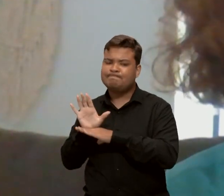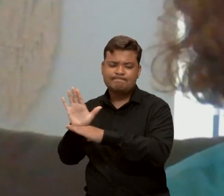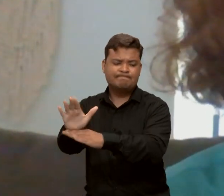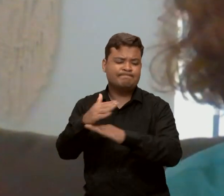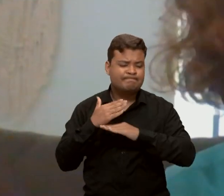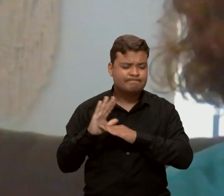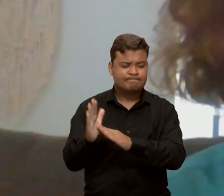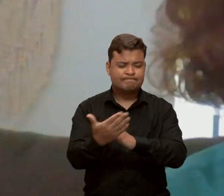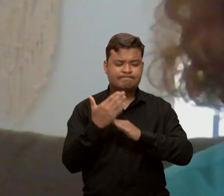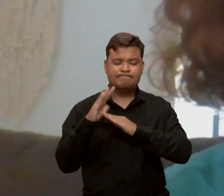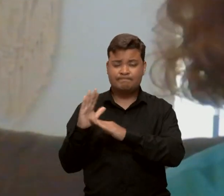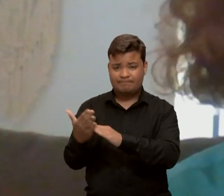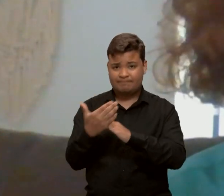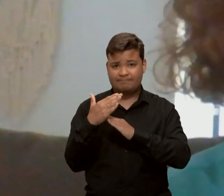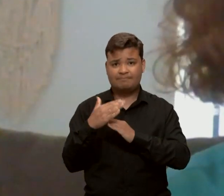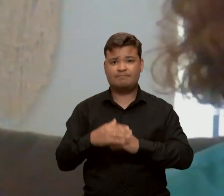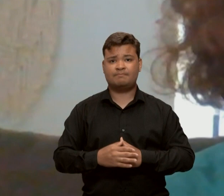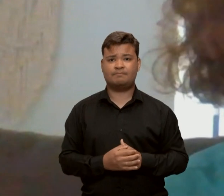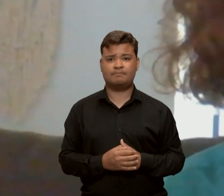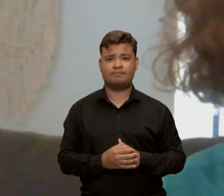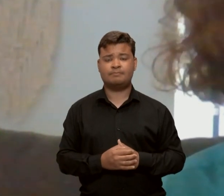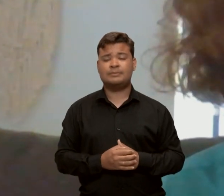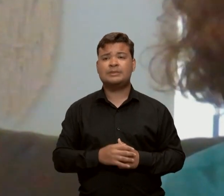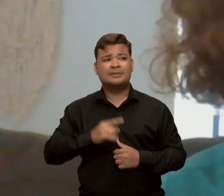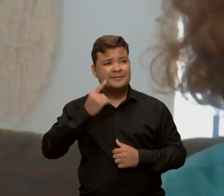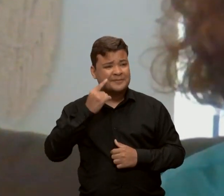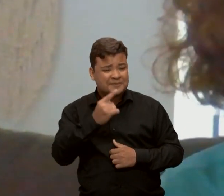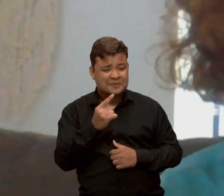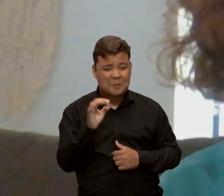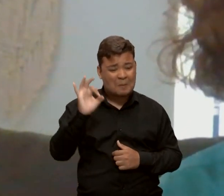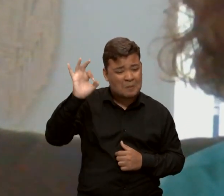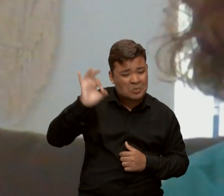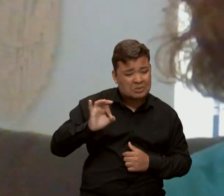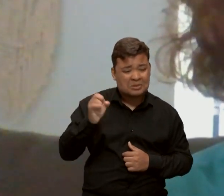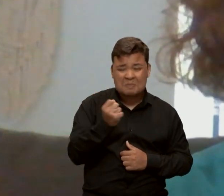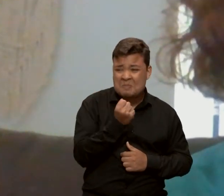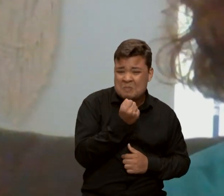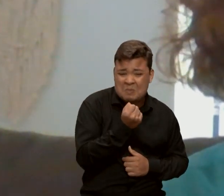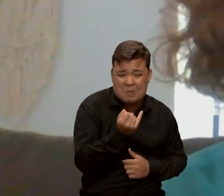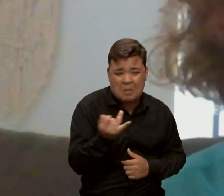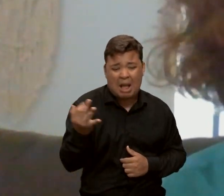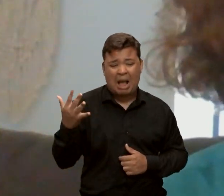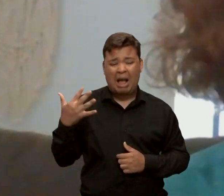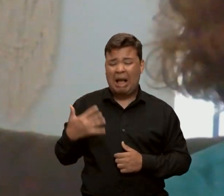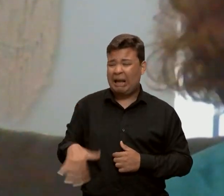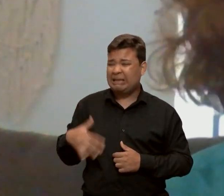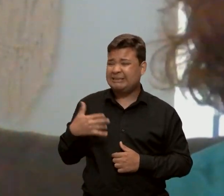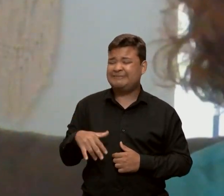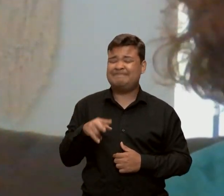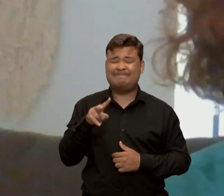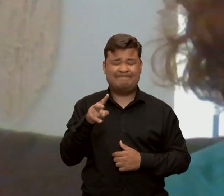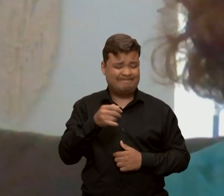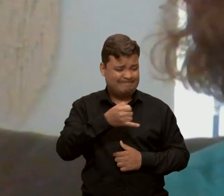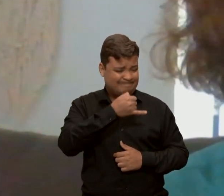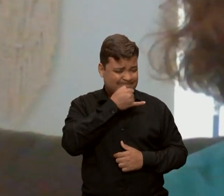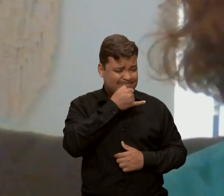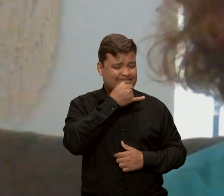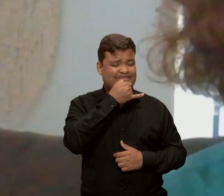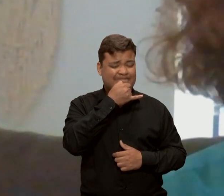quanto é triste, né, a gente pensar nesses números de pessoas que se utilizam